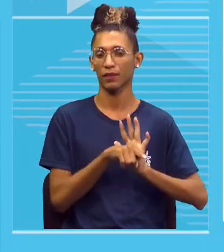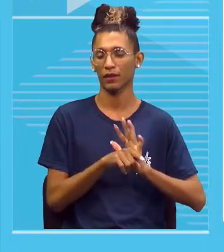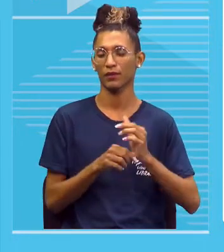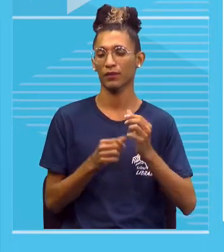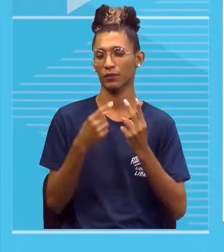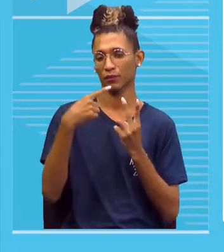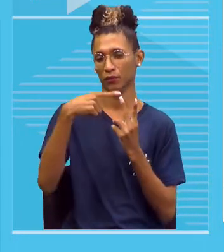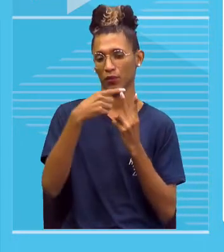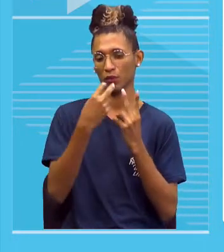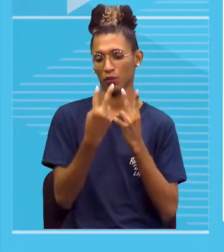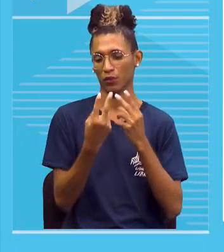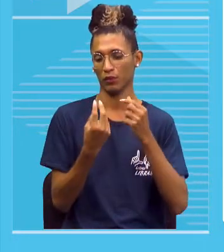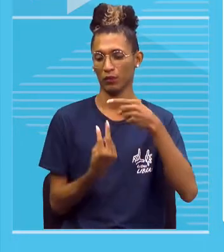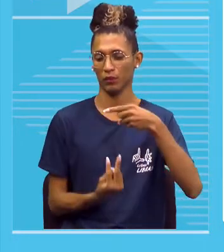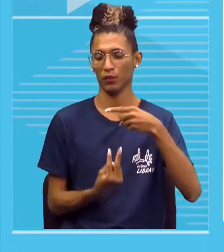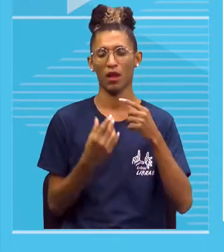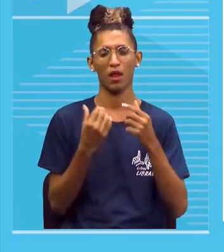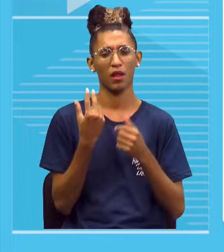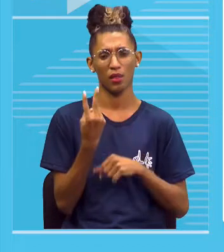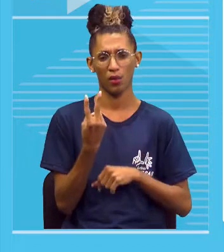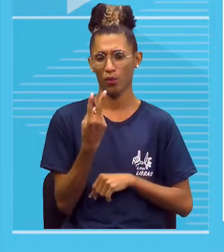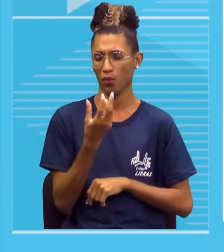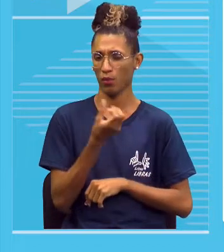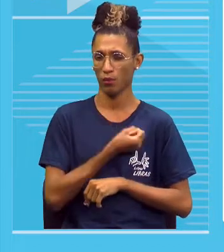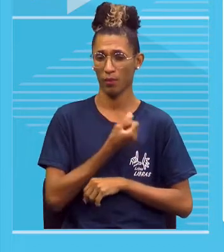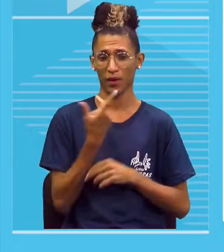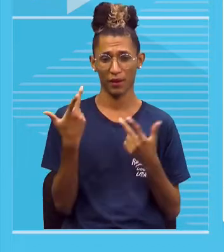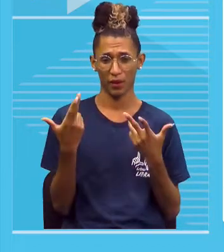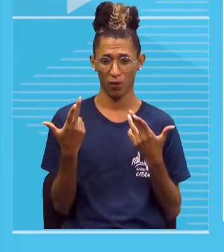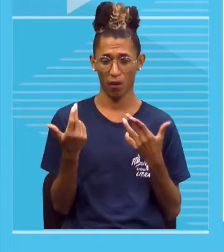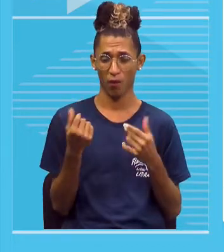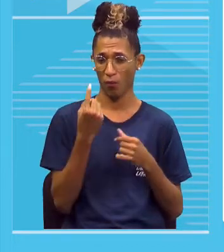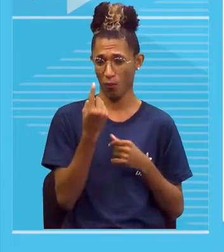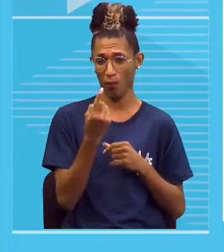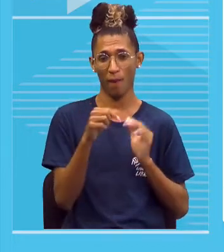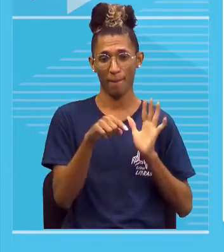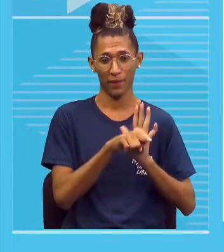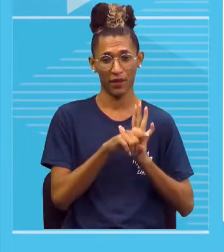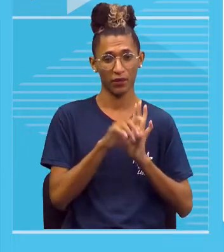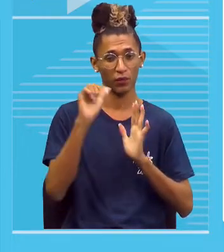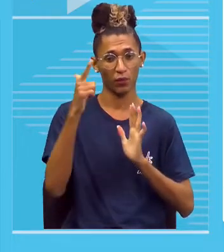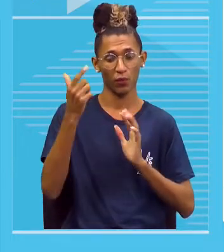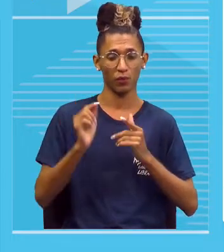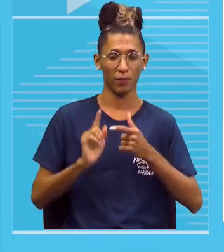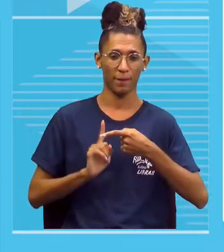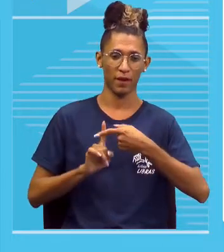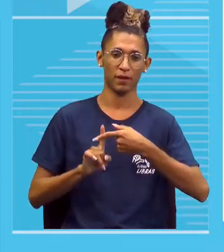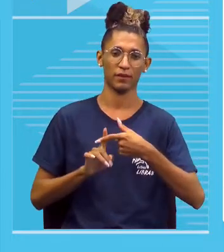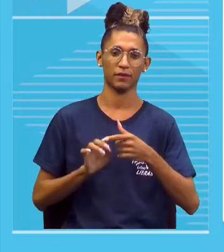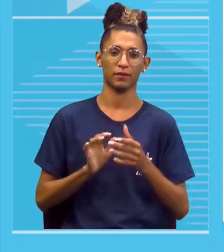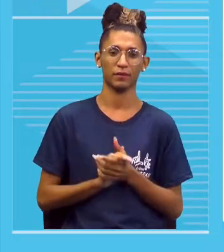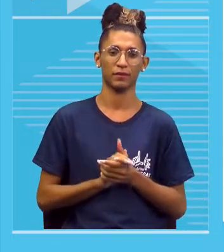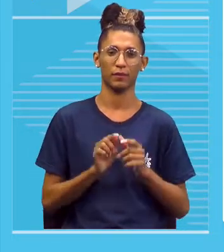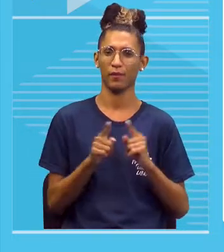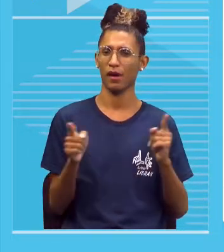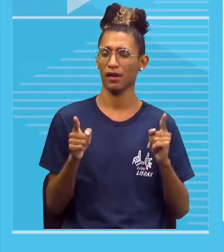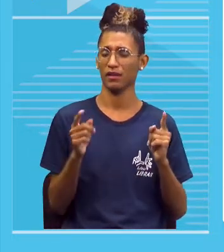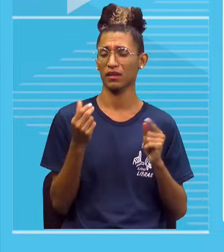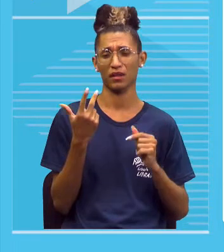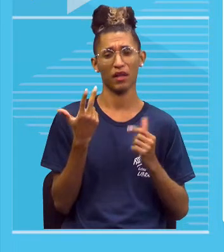São dois números iguais né A única diferença é que uma é positivo ou negativo fora isso são